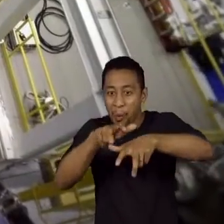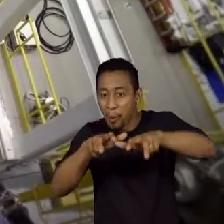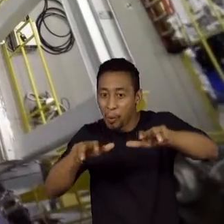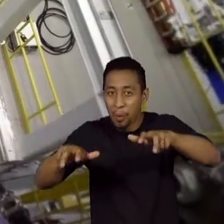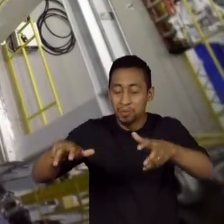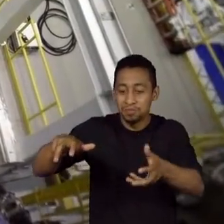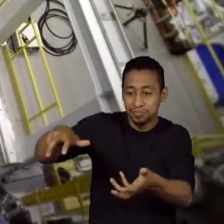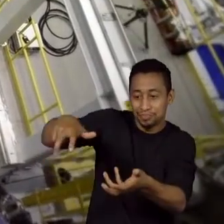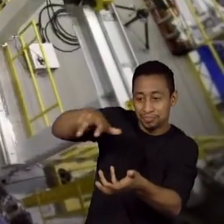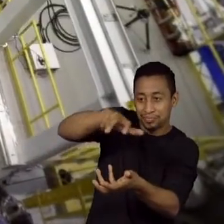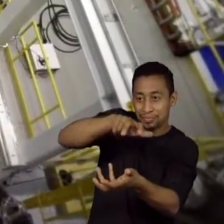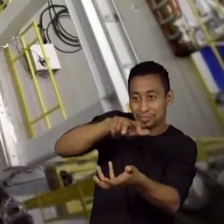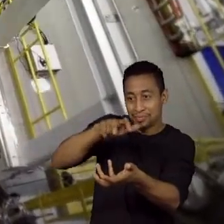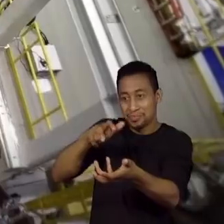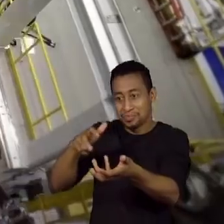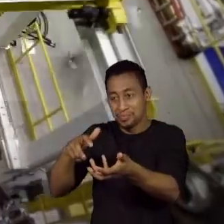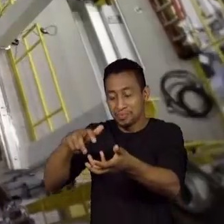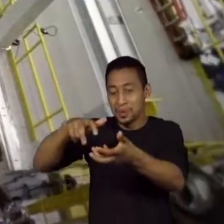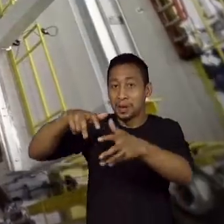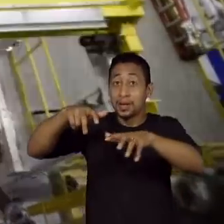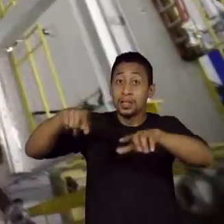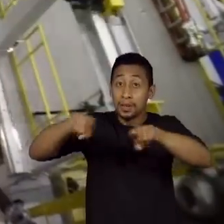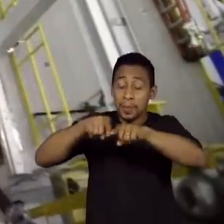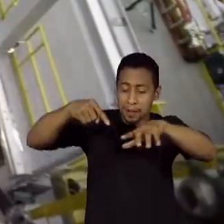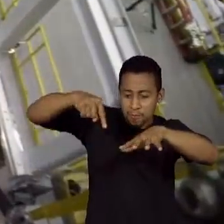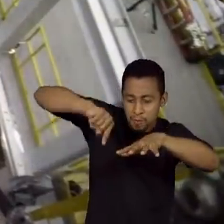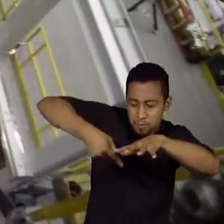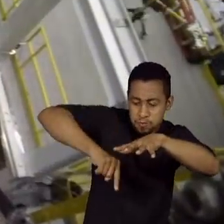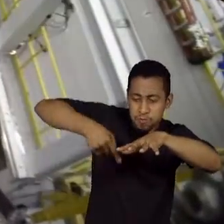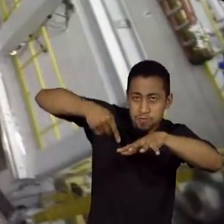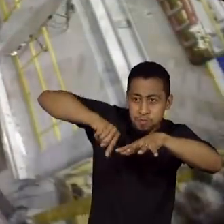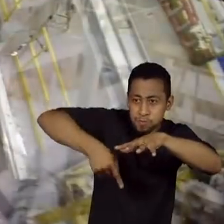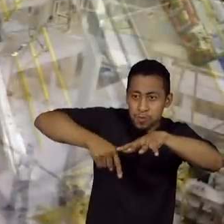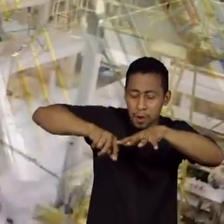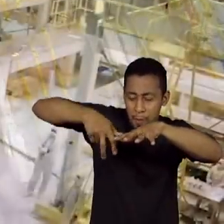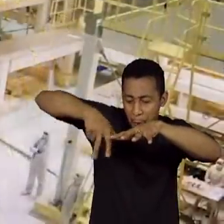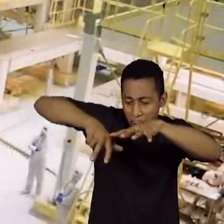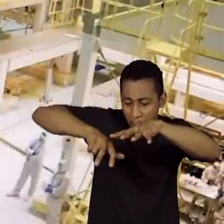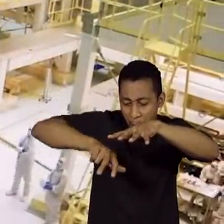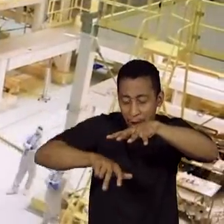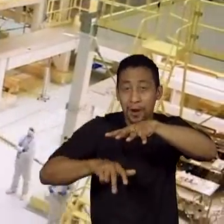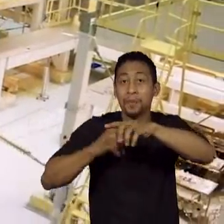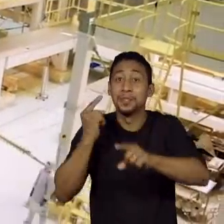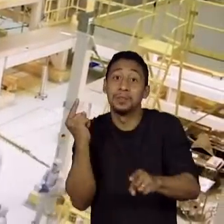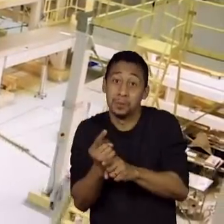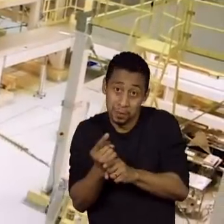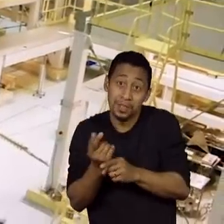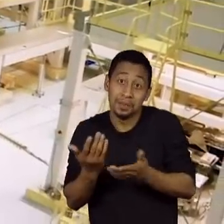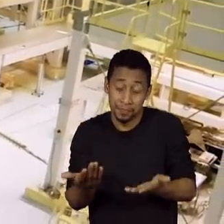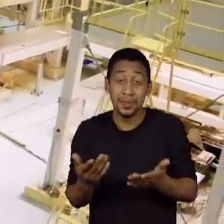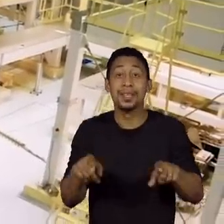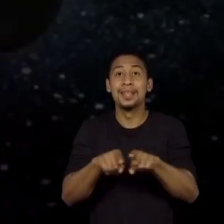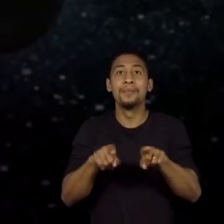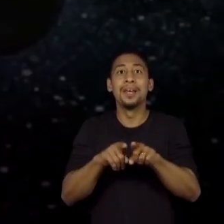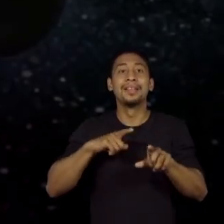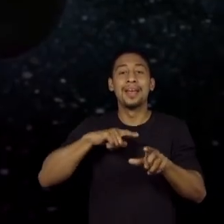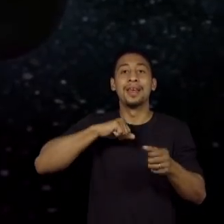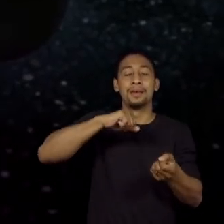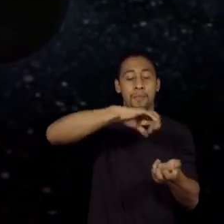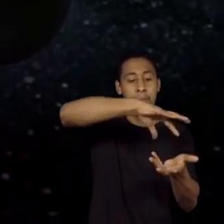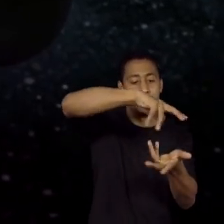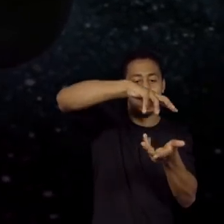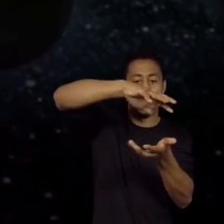telescópios que vão vasculhar o universo próximo em busca dos exoplanetas, que são os planetas que orbitam